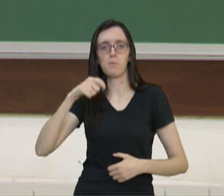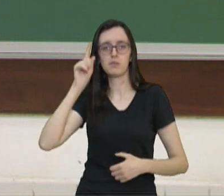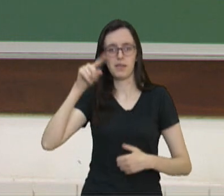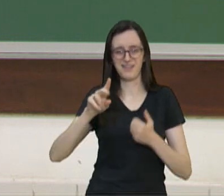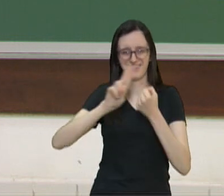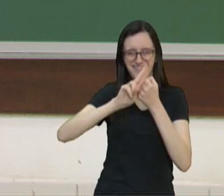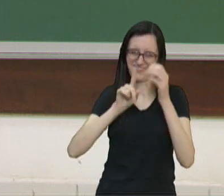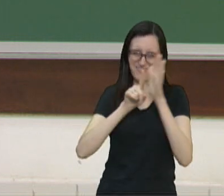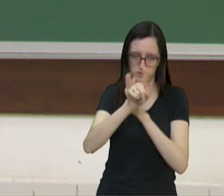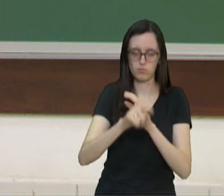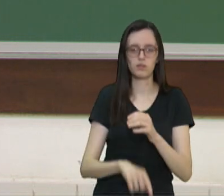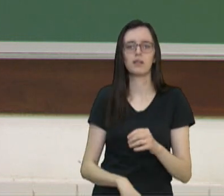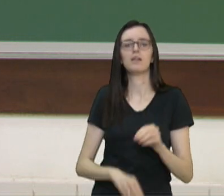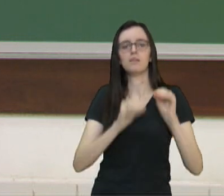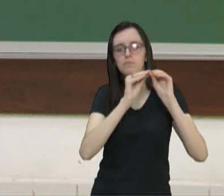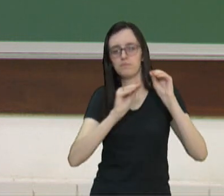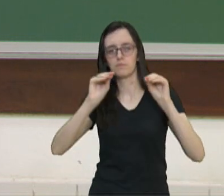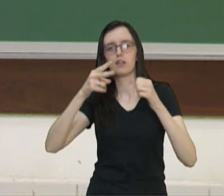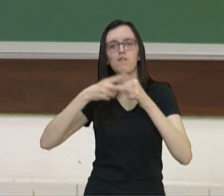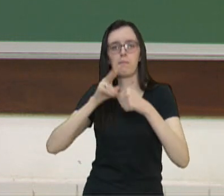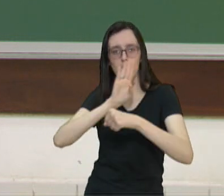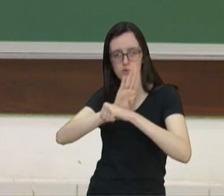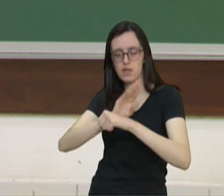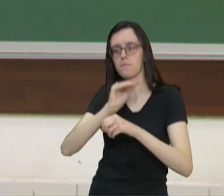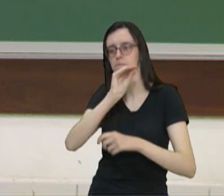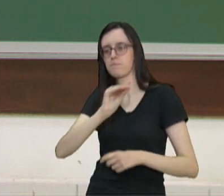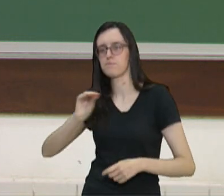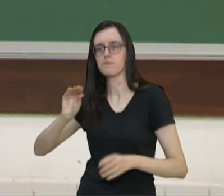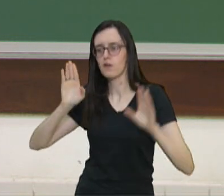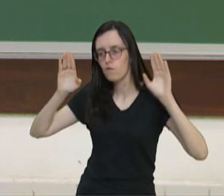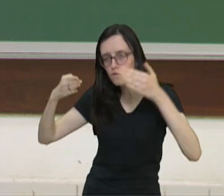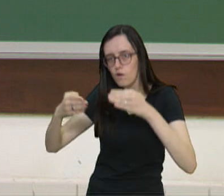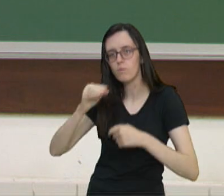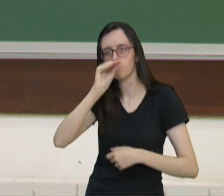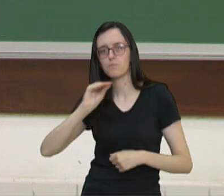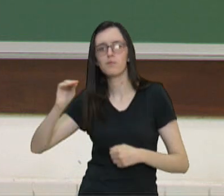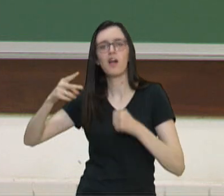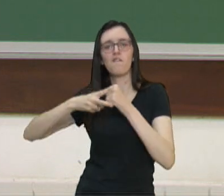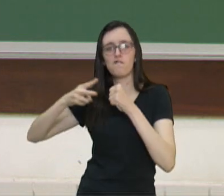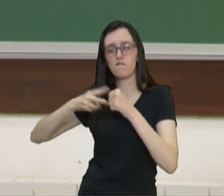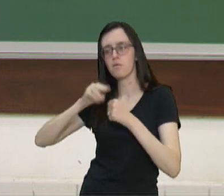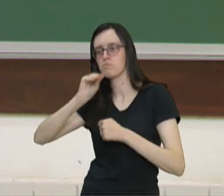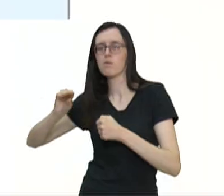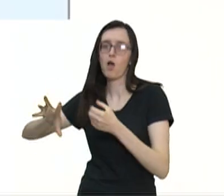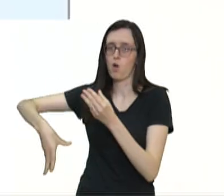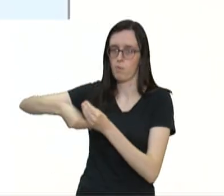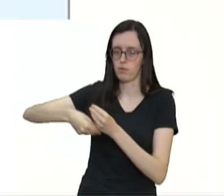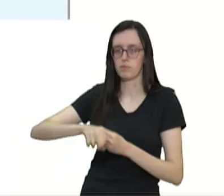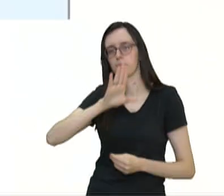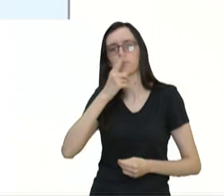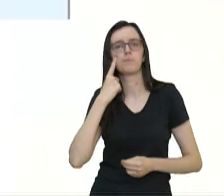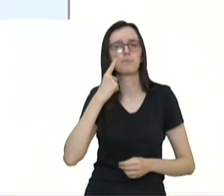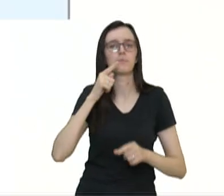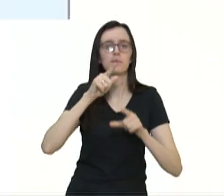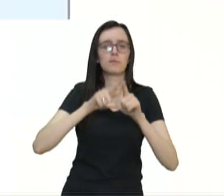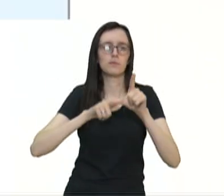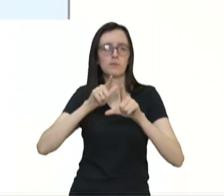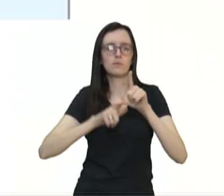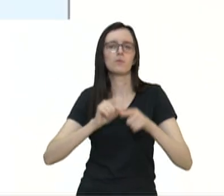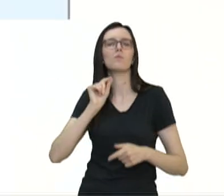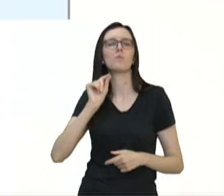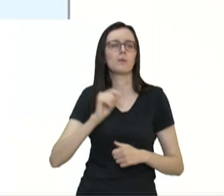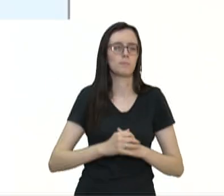verbo auxiliar, um sujeito, um verbo principal e um complemento. Então, na letra B, eu usei a